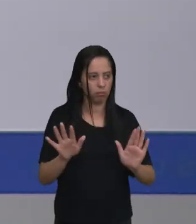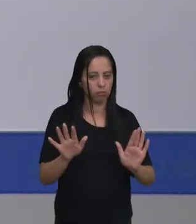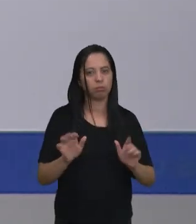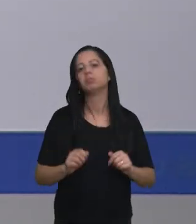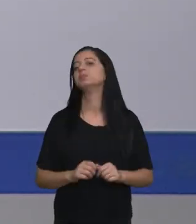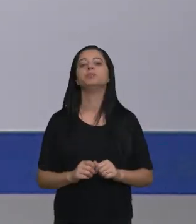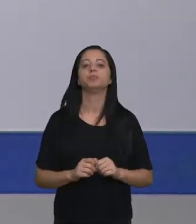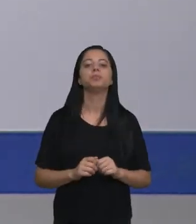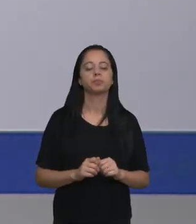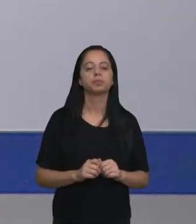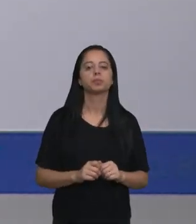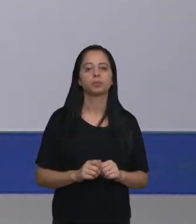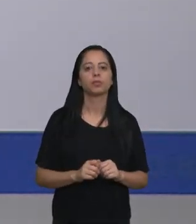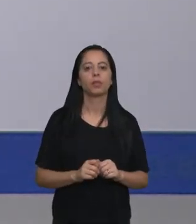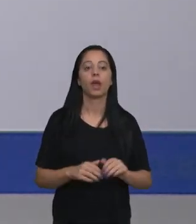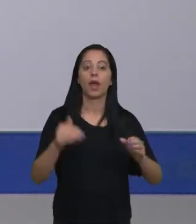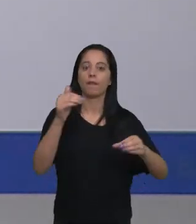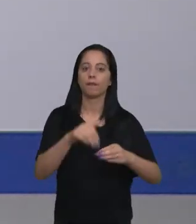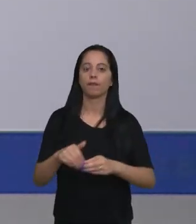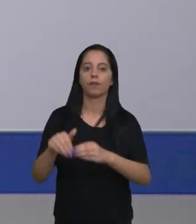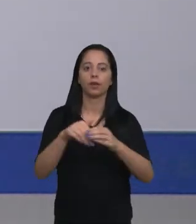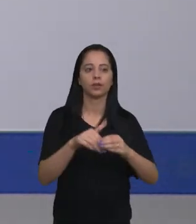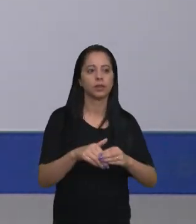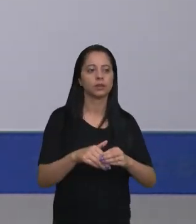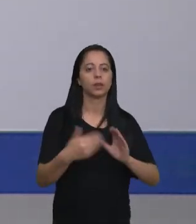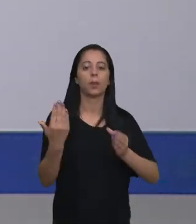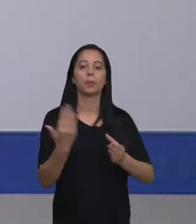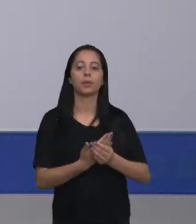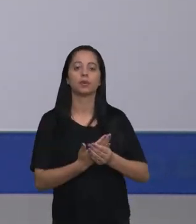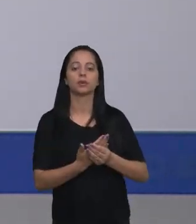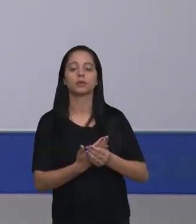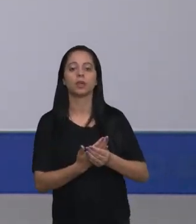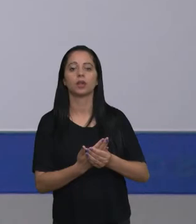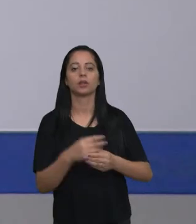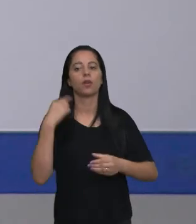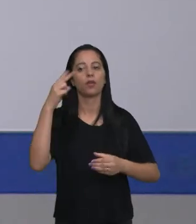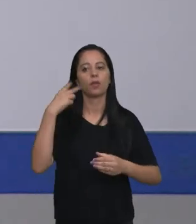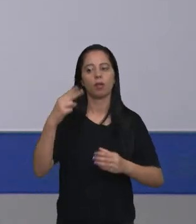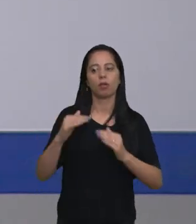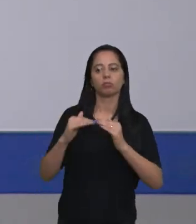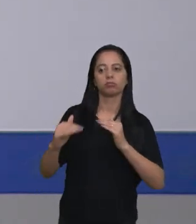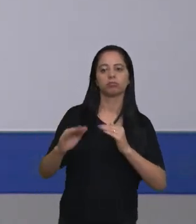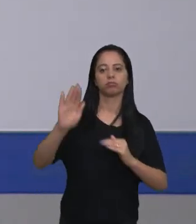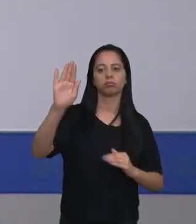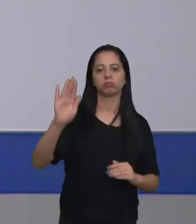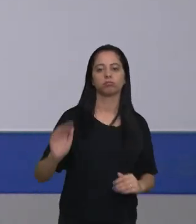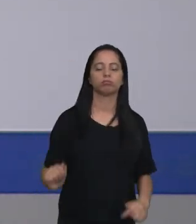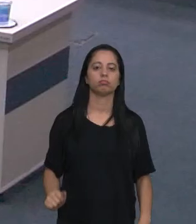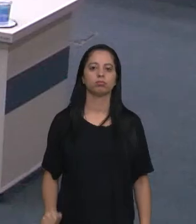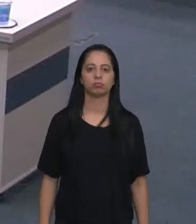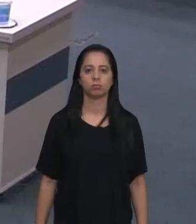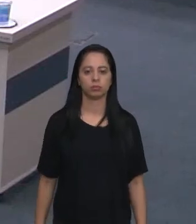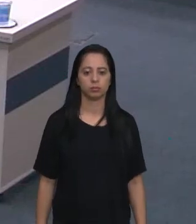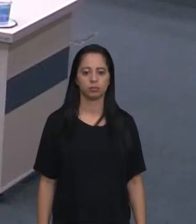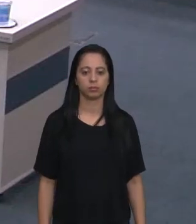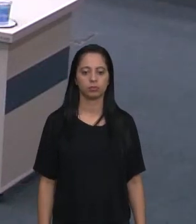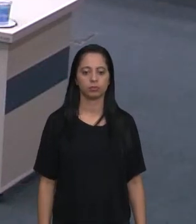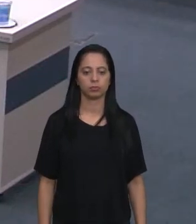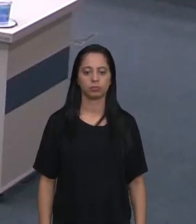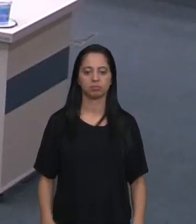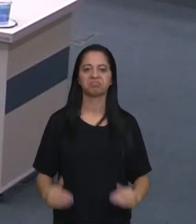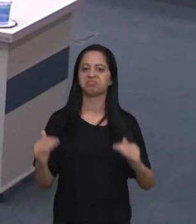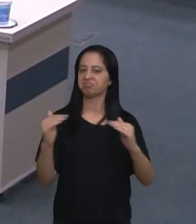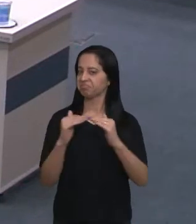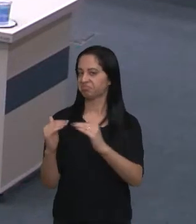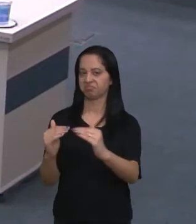Não havendo prazo de emenda, então, em votação, o processo. Vereadores favoráveis permaneçam em comissão, os contrários se manifestem. Nenhum voto